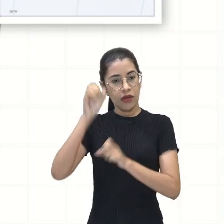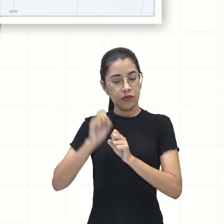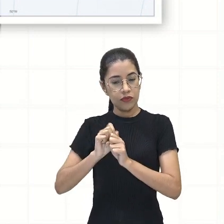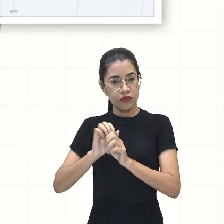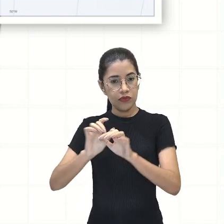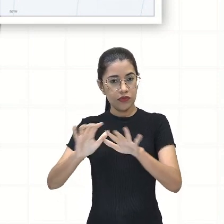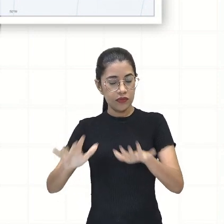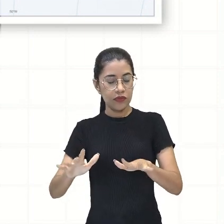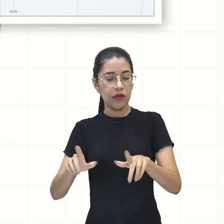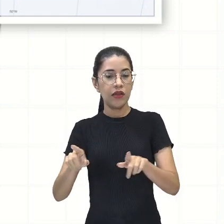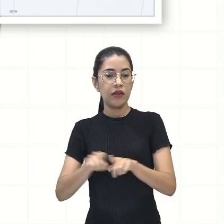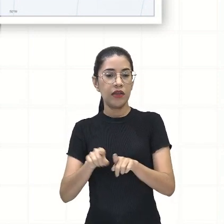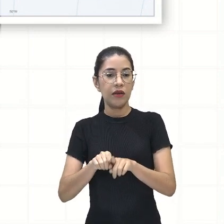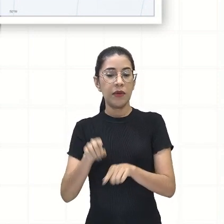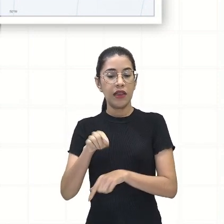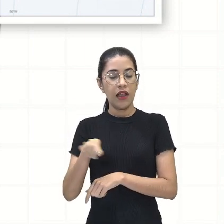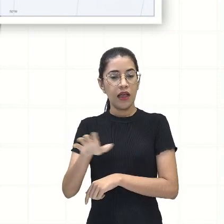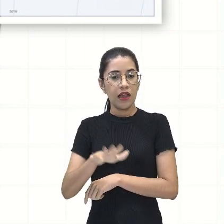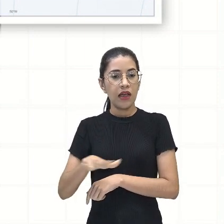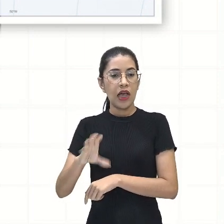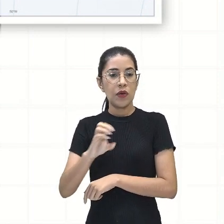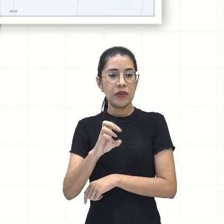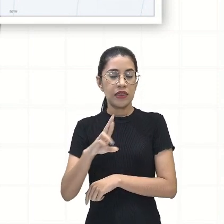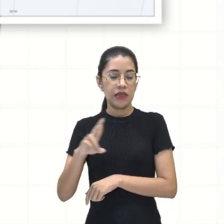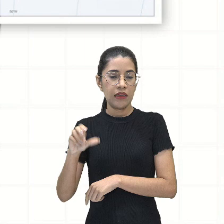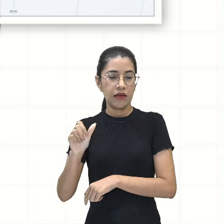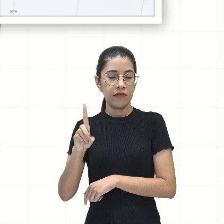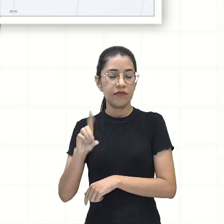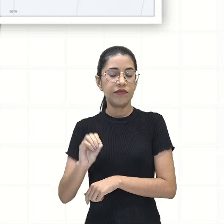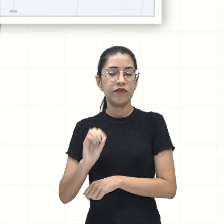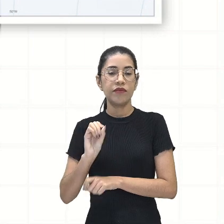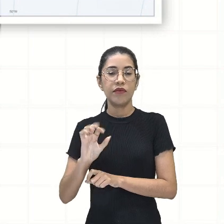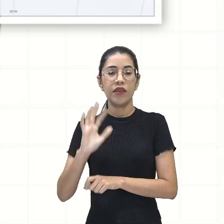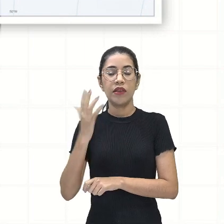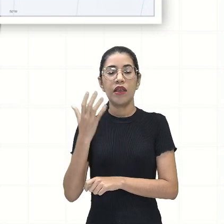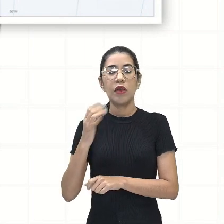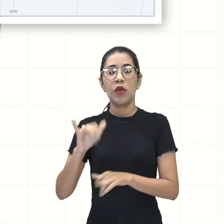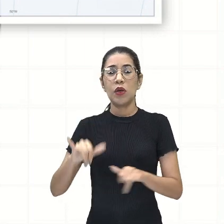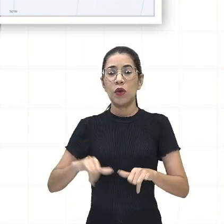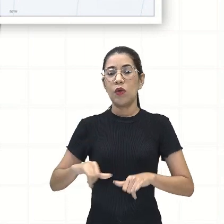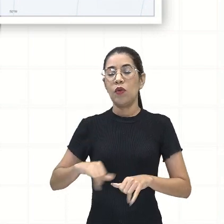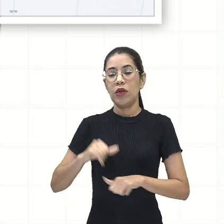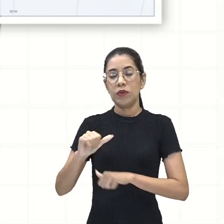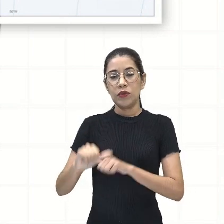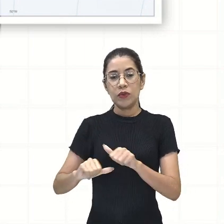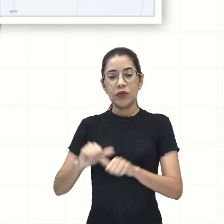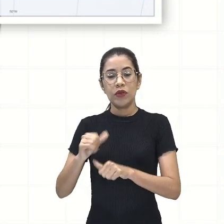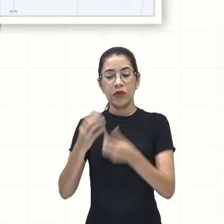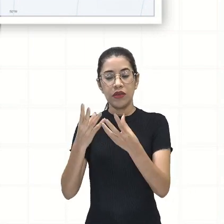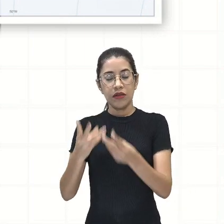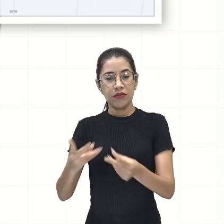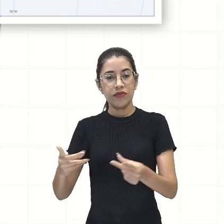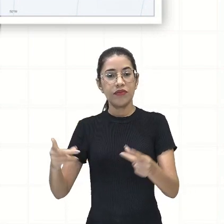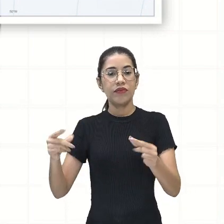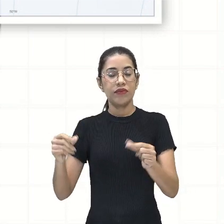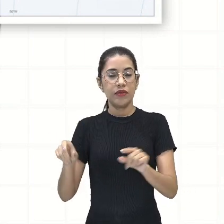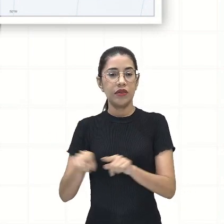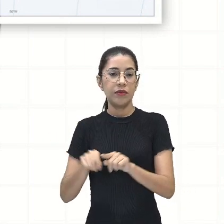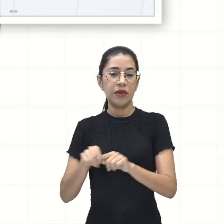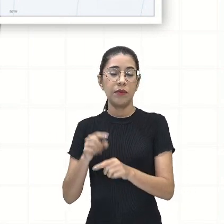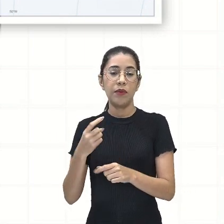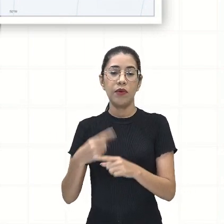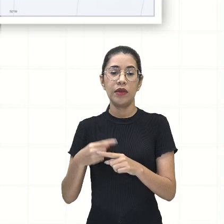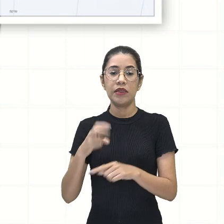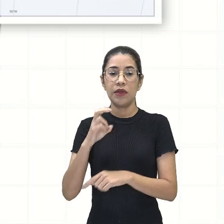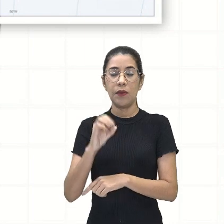né, o cerrado, esse tipo de vegetação, ele está sofrendo com problemas, né, de devastação, sendo que